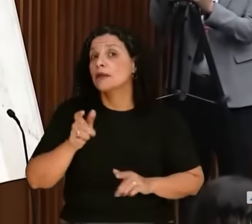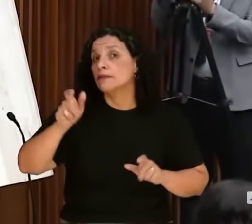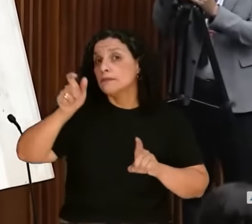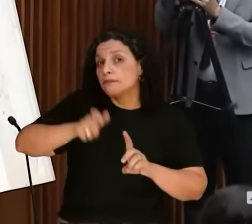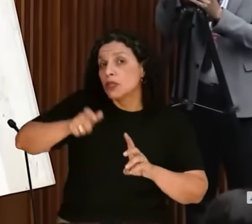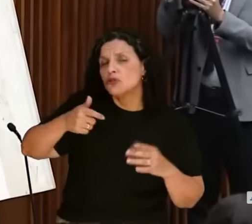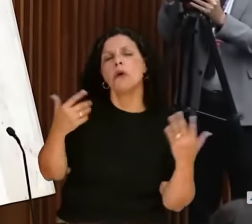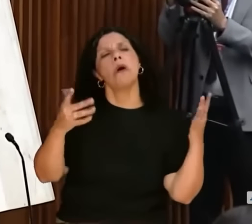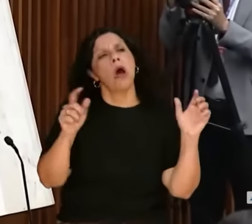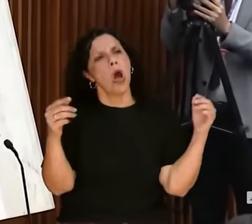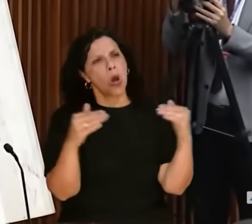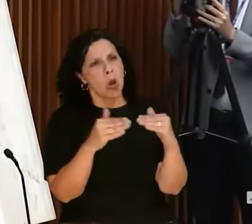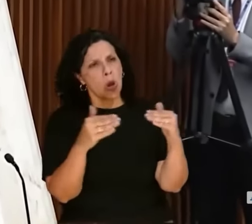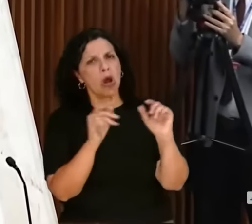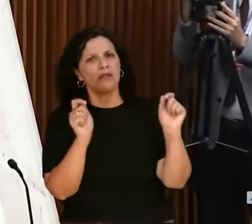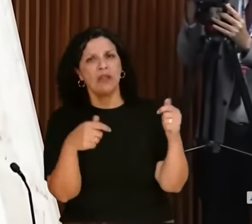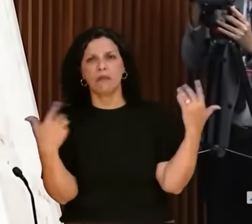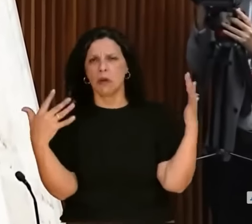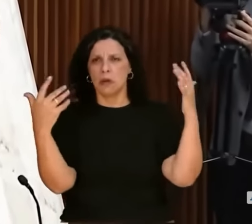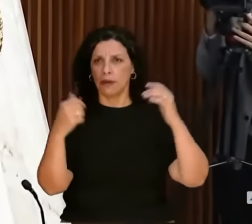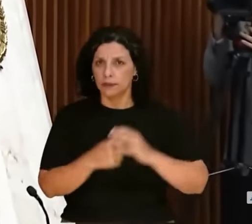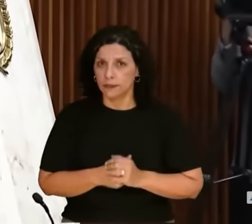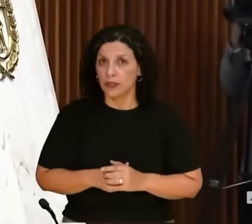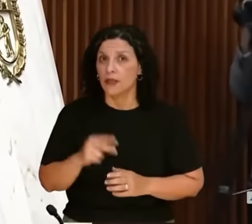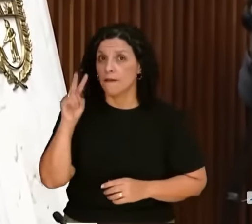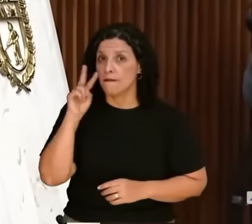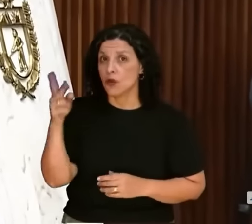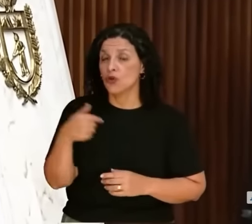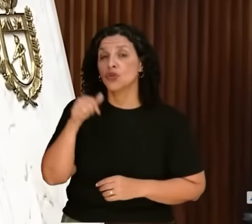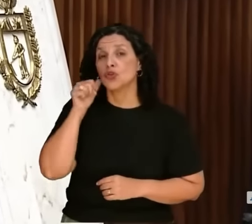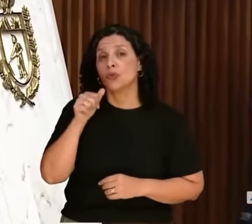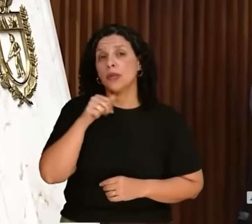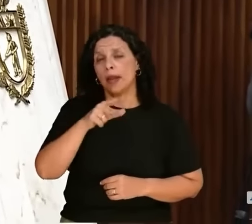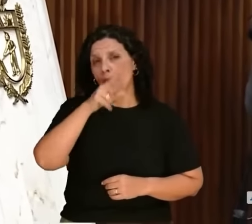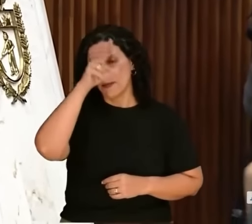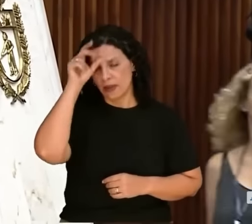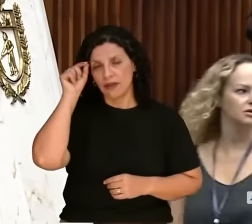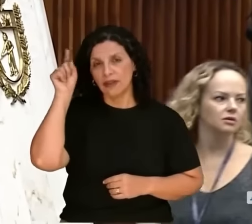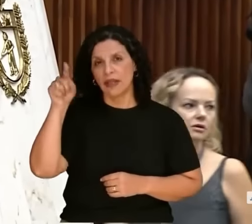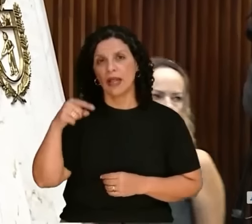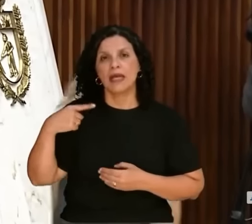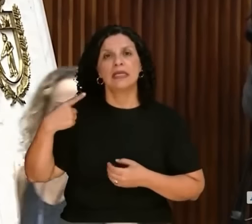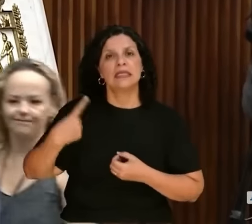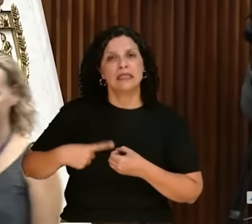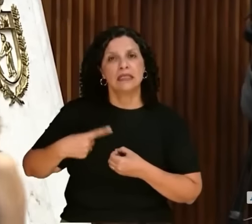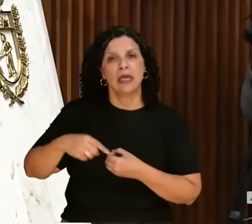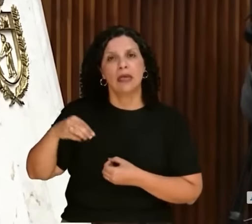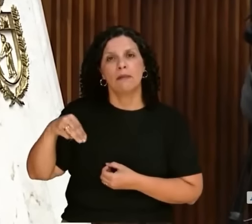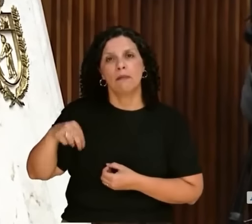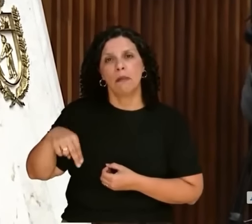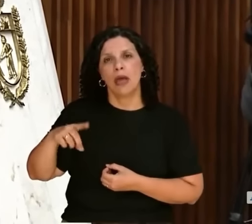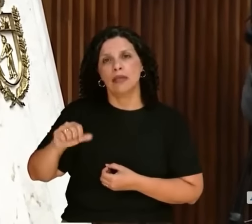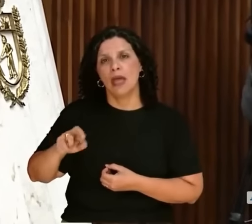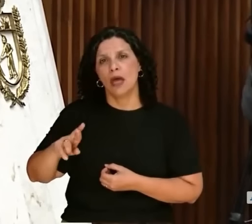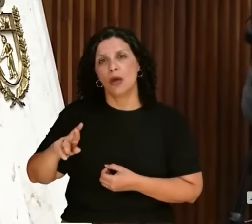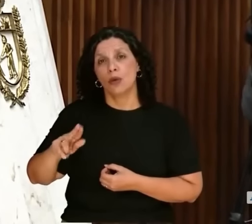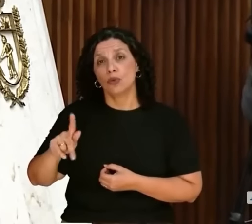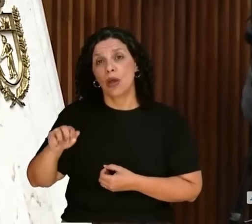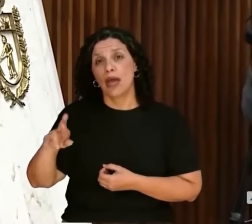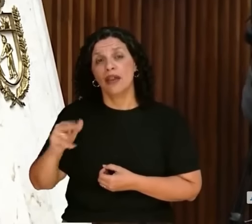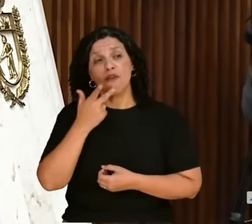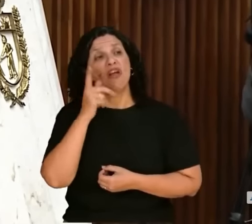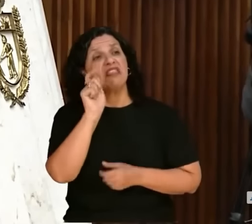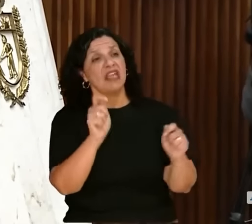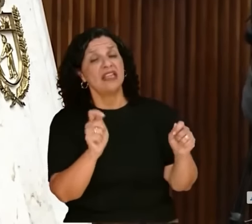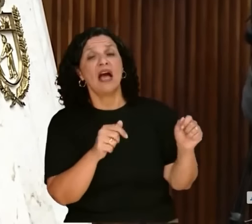personagens aplaudiram da política paranaense. Veja hoje a prefeita de Mandaguari, cobrar do pedágio, ela estava lá, ó, bate um martelinho aí